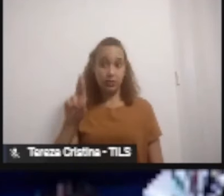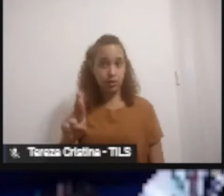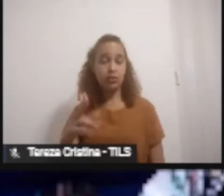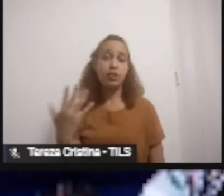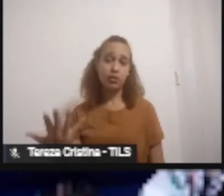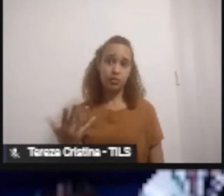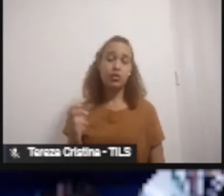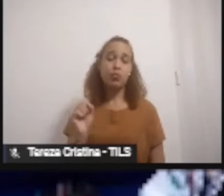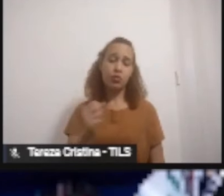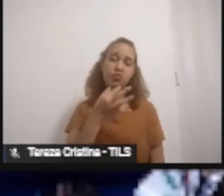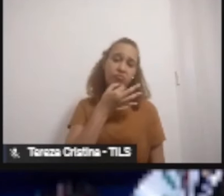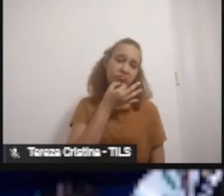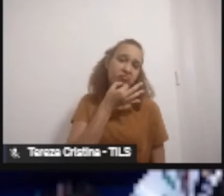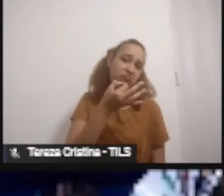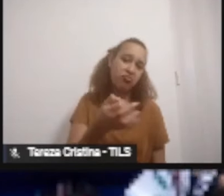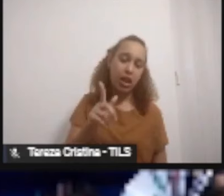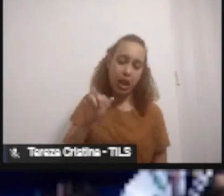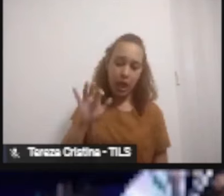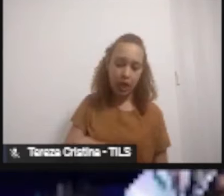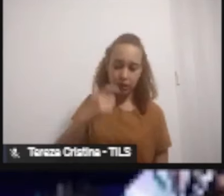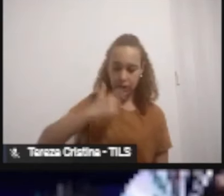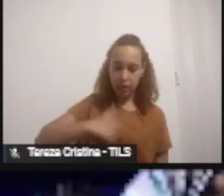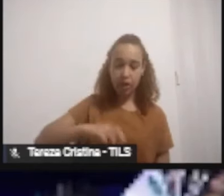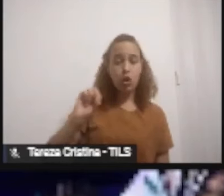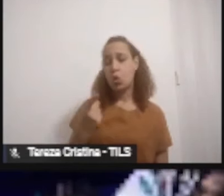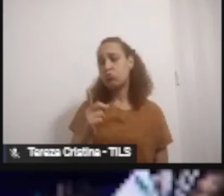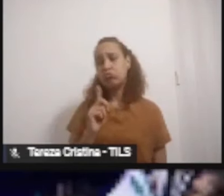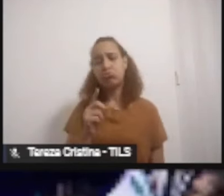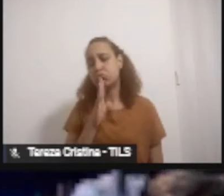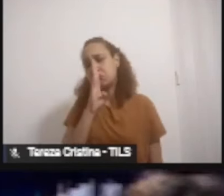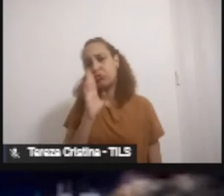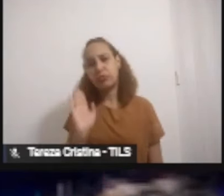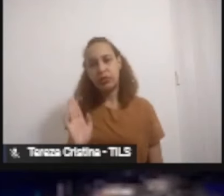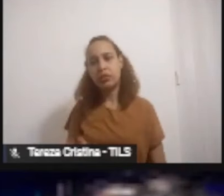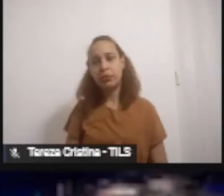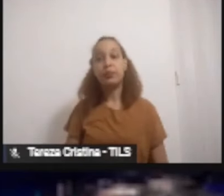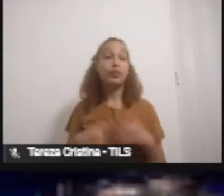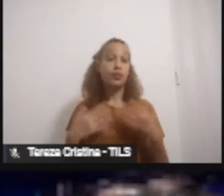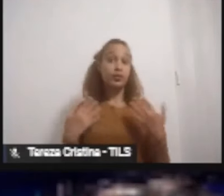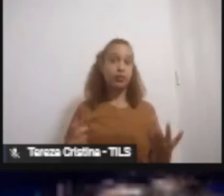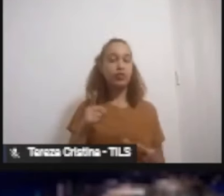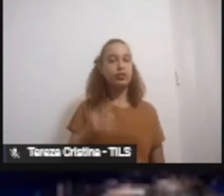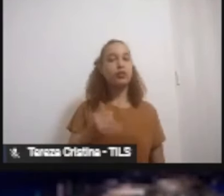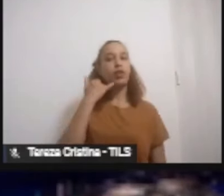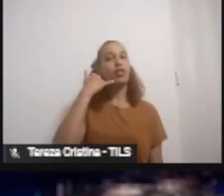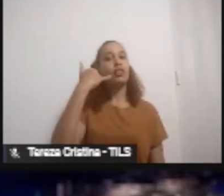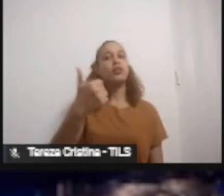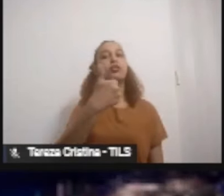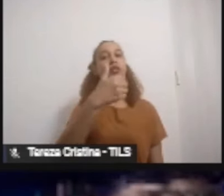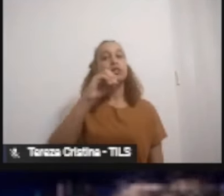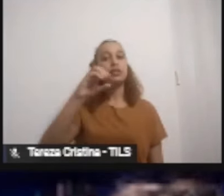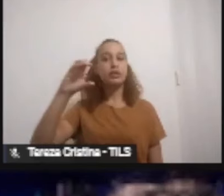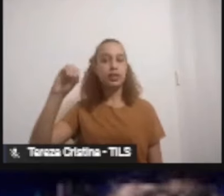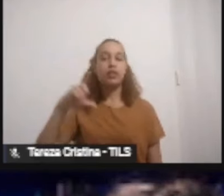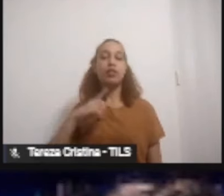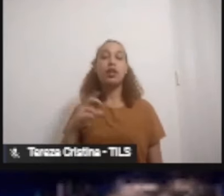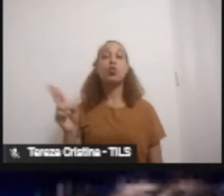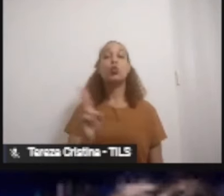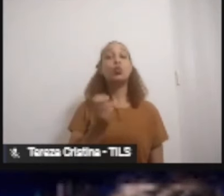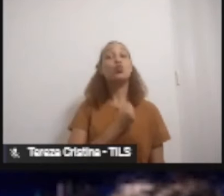tá, as suas informações. Gente, quando você liga para o Disque 100 te dá um número de